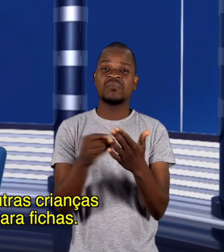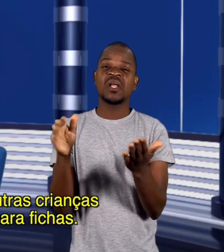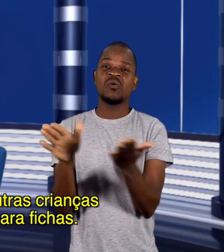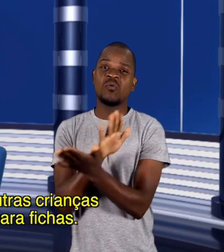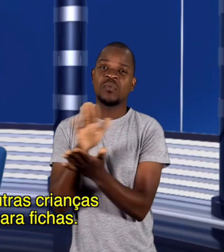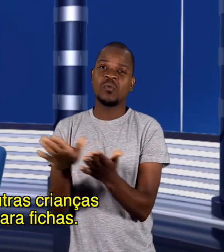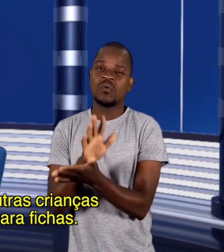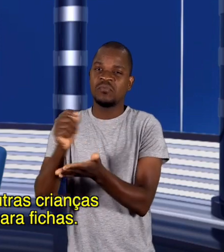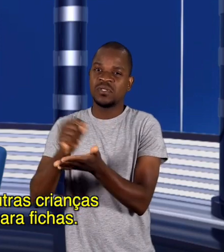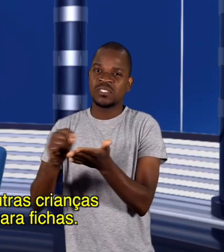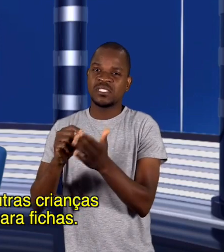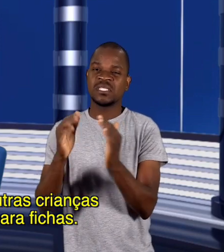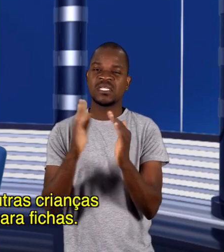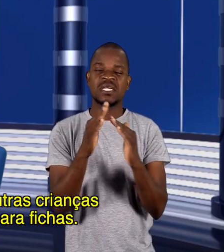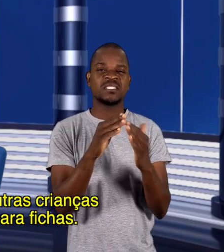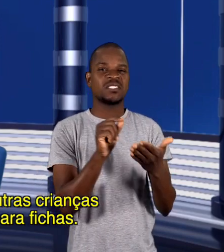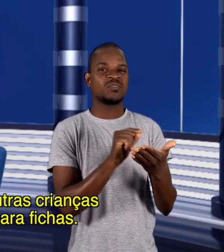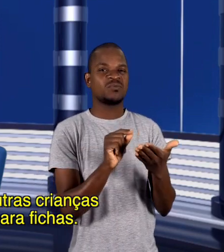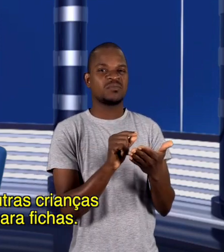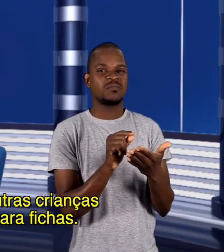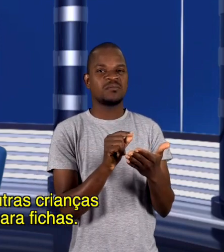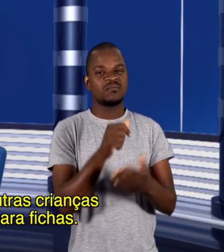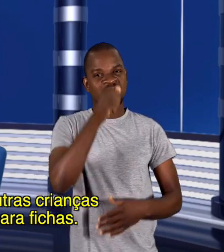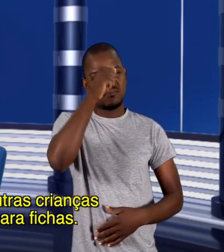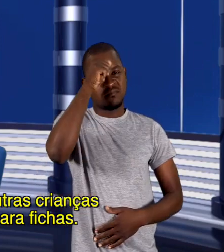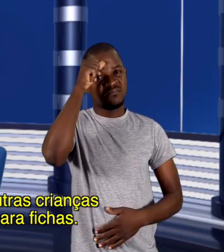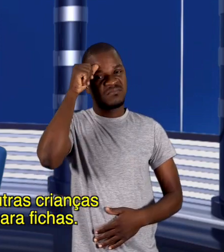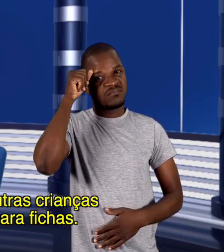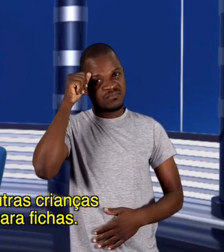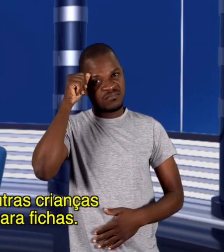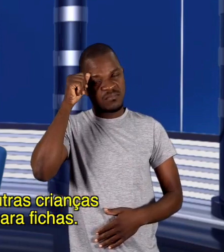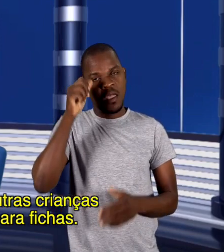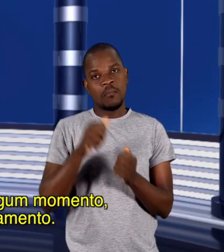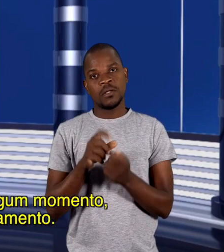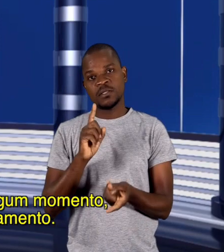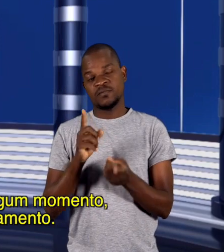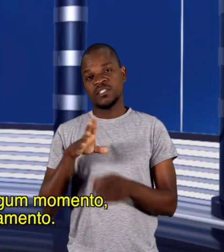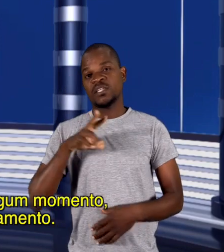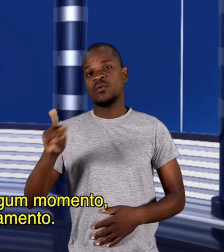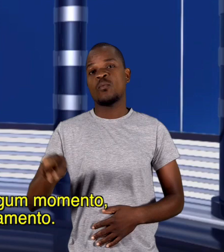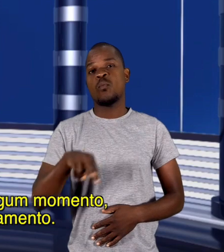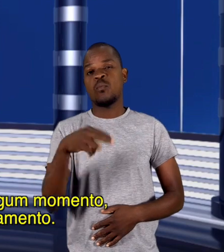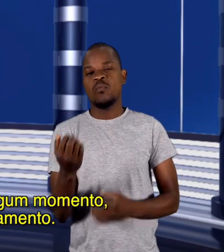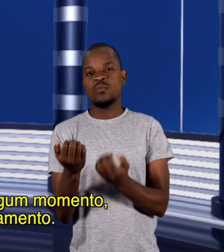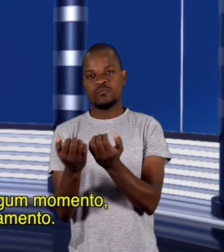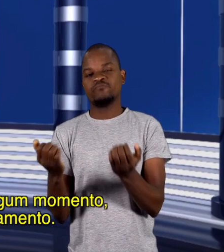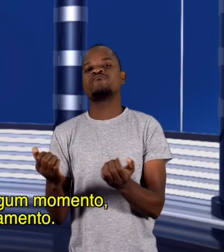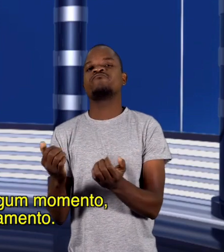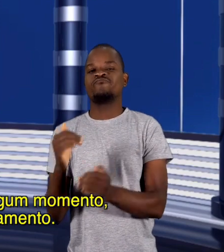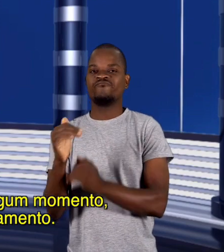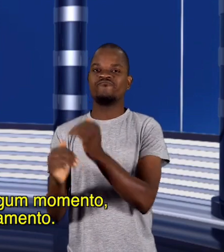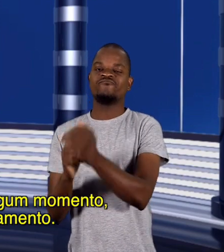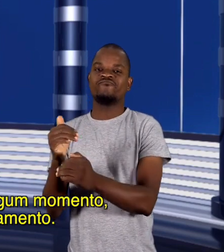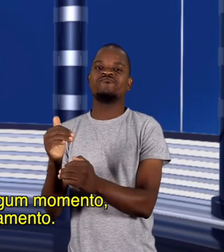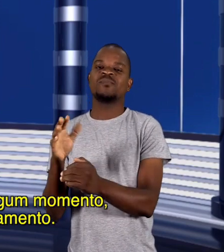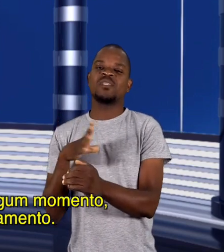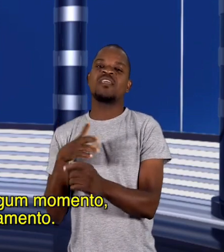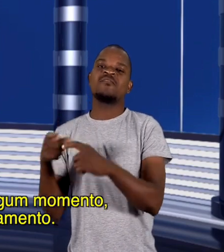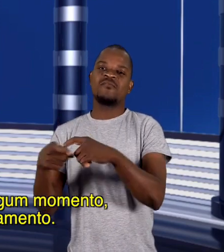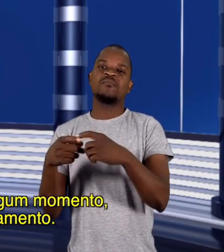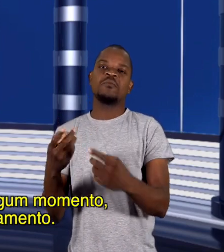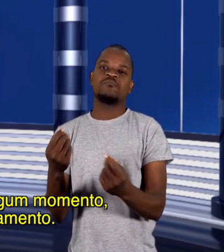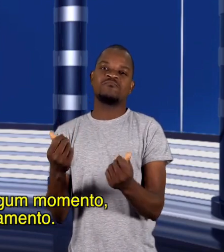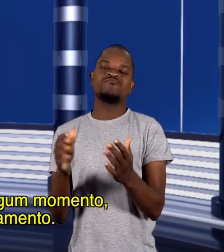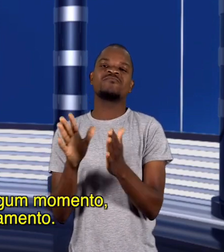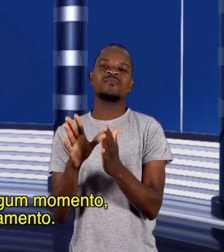vem no livro mas as outras crianças que se calhar têm condições melhores estão a avançar com as fichas então vai haver sempre esta desigualdade que em